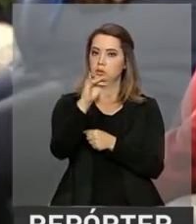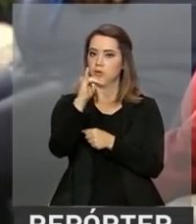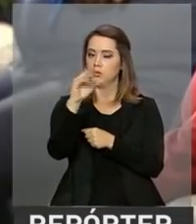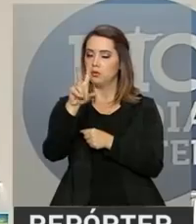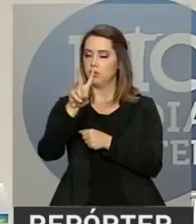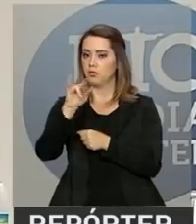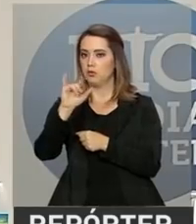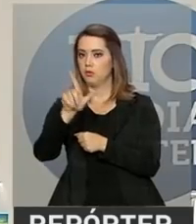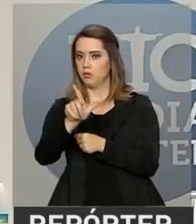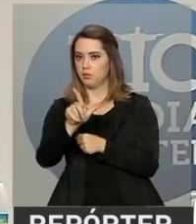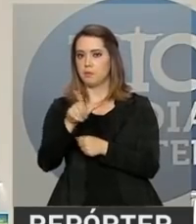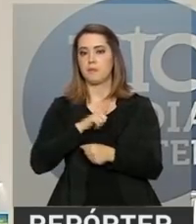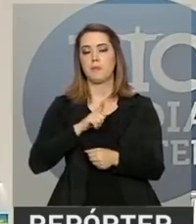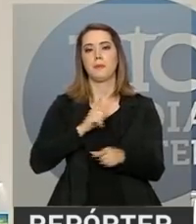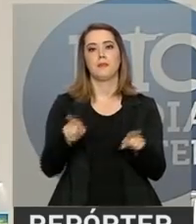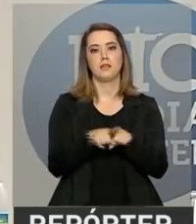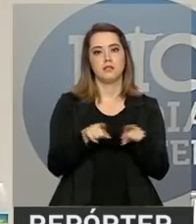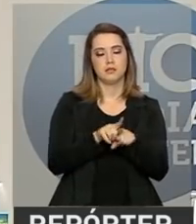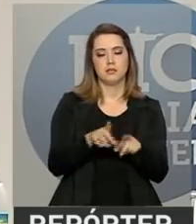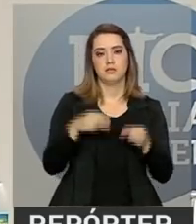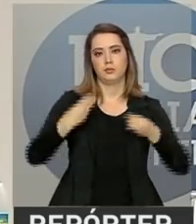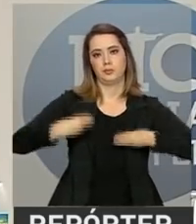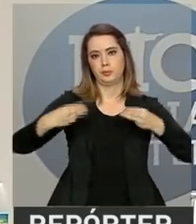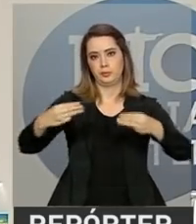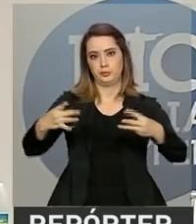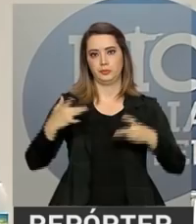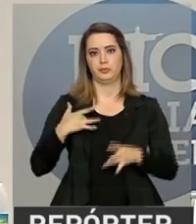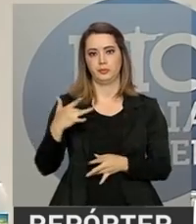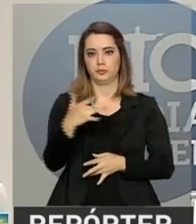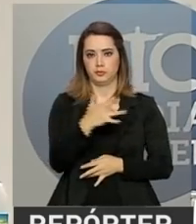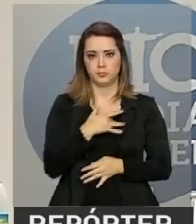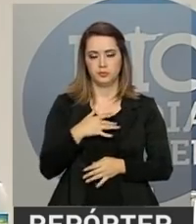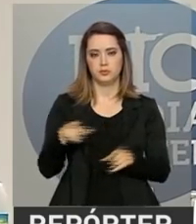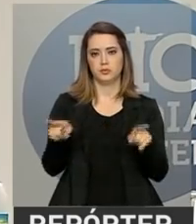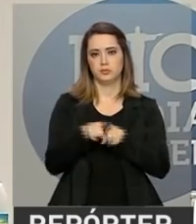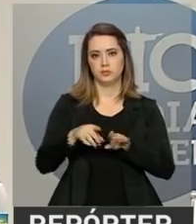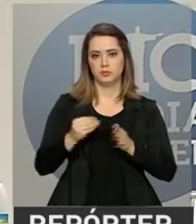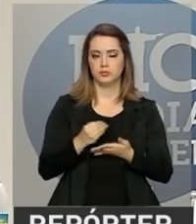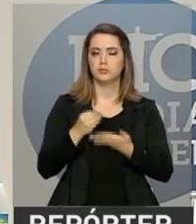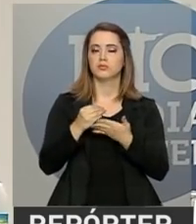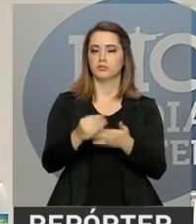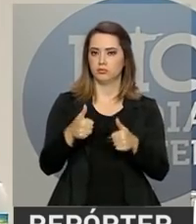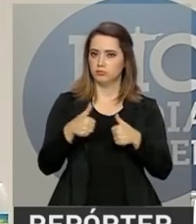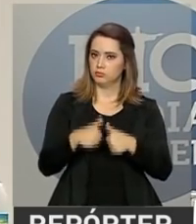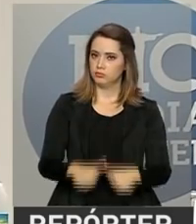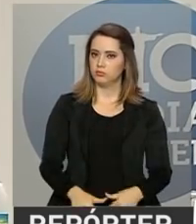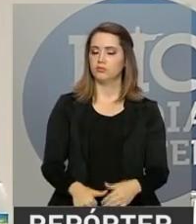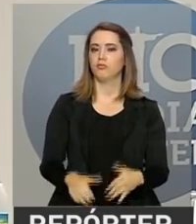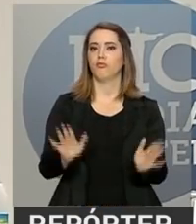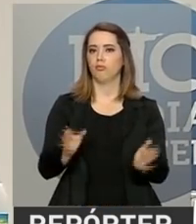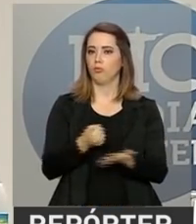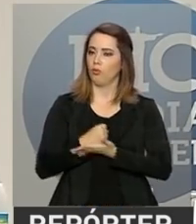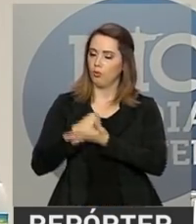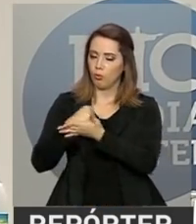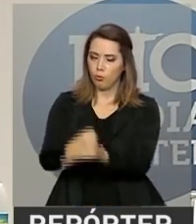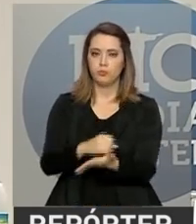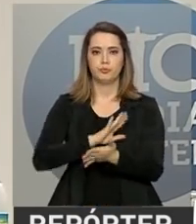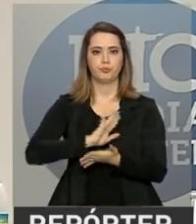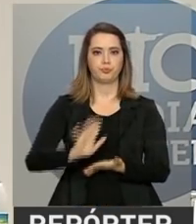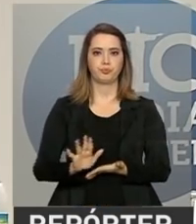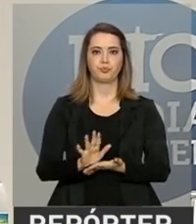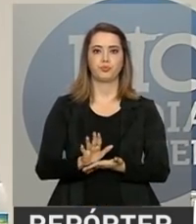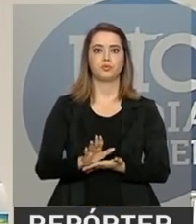posto avançado do Ministério da Saúde, da Força Nacional, vai estar à disposição. Será feito um